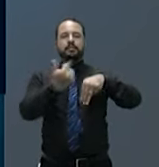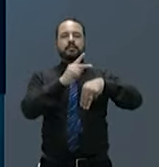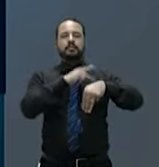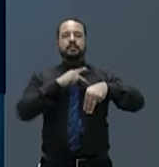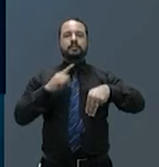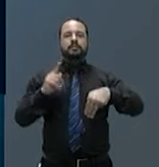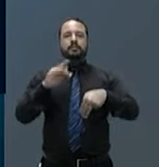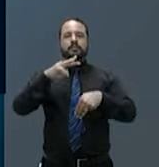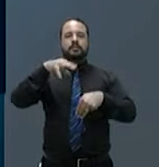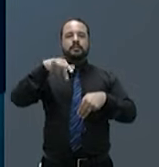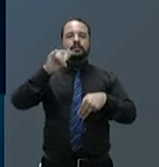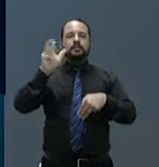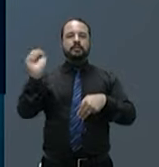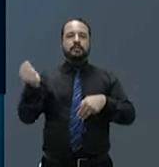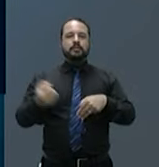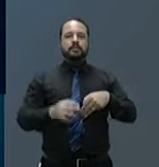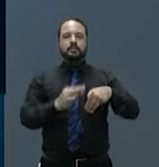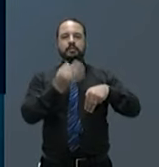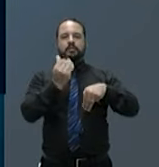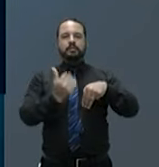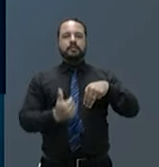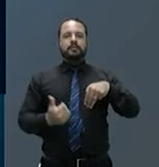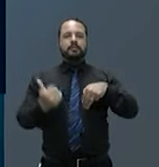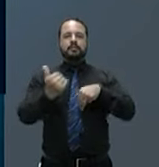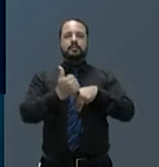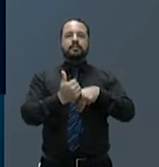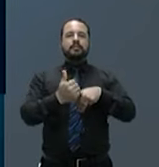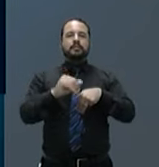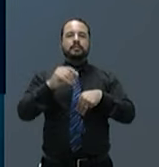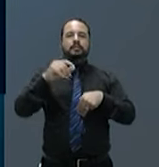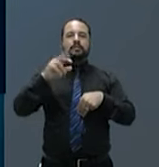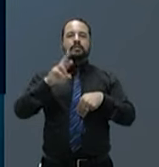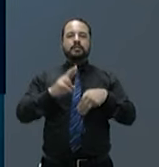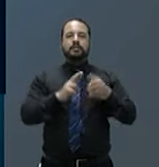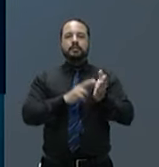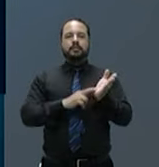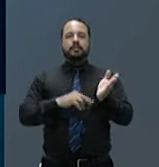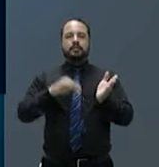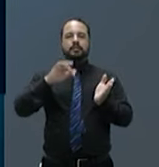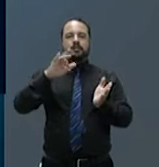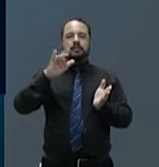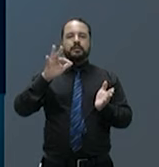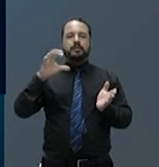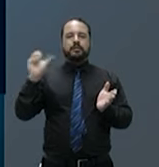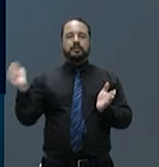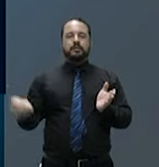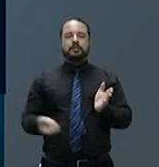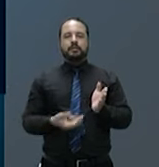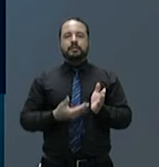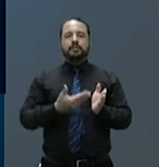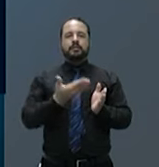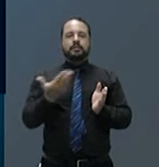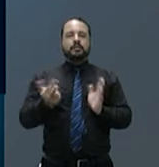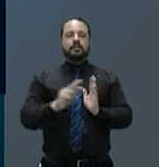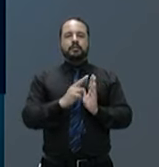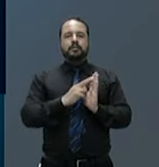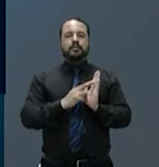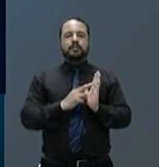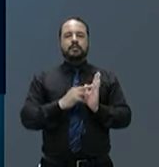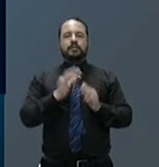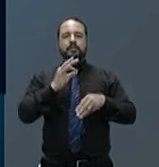Tereza de Assis Moura, excelentíssimo senhor ministro relator Mauro Campbell Marques, o excelentíssimo